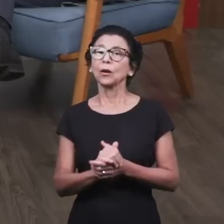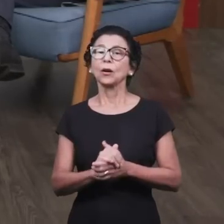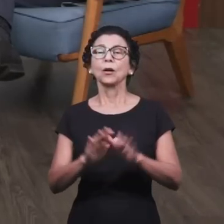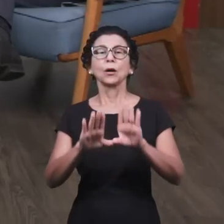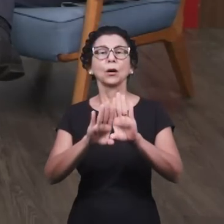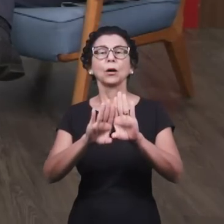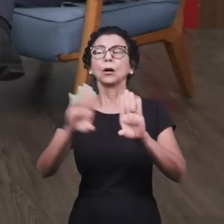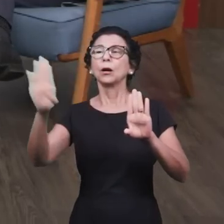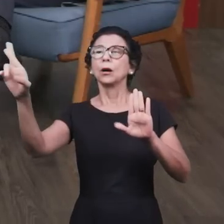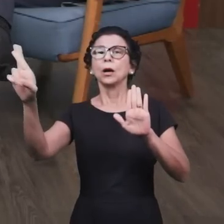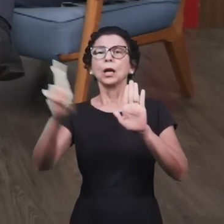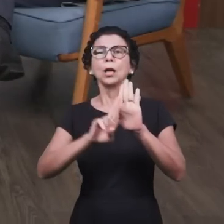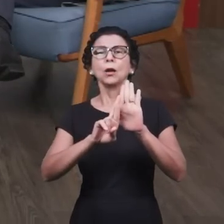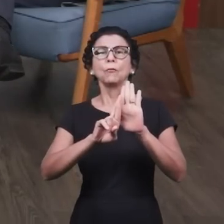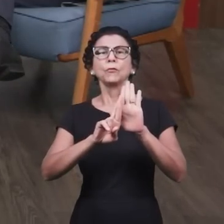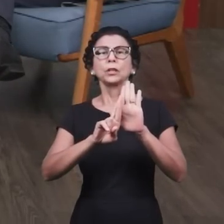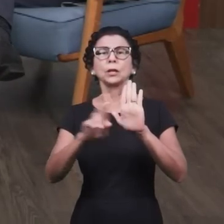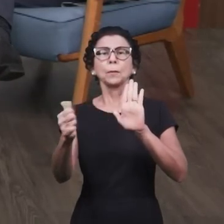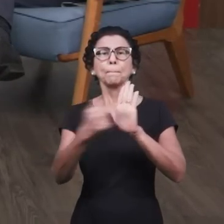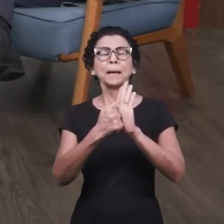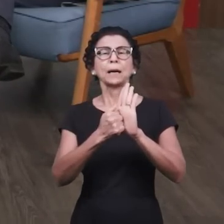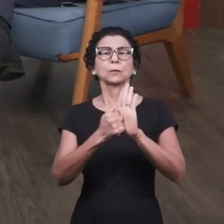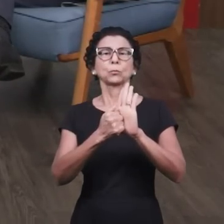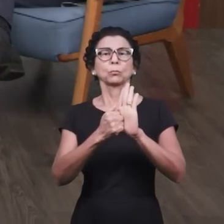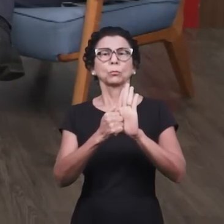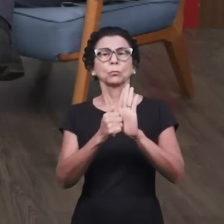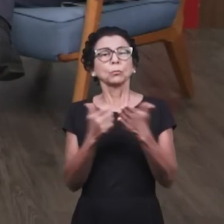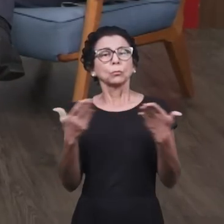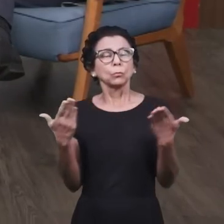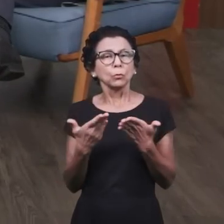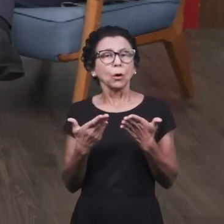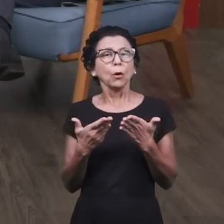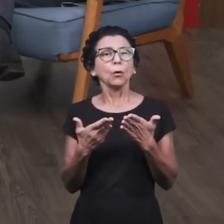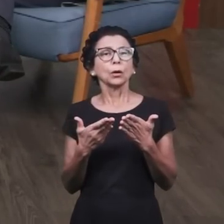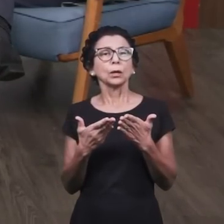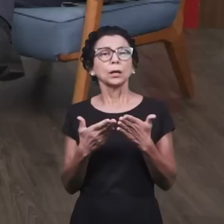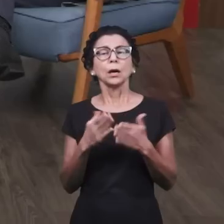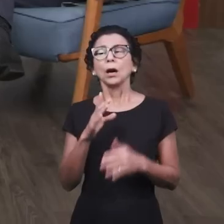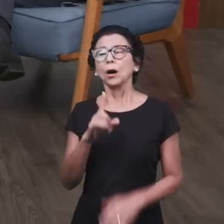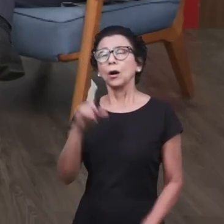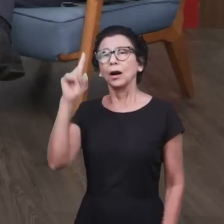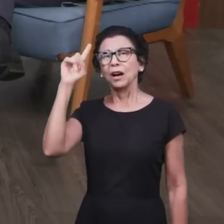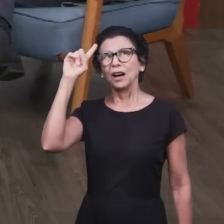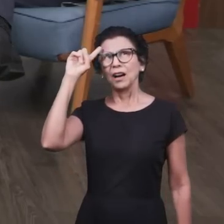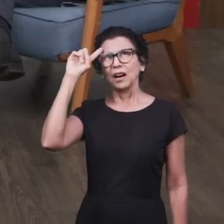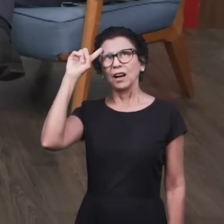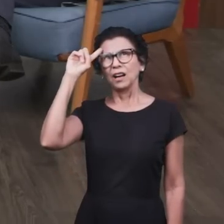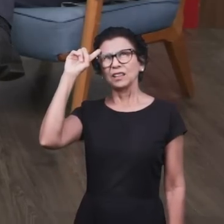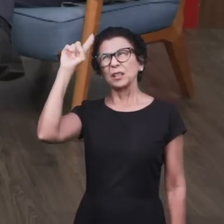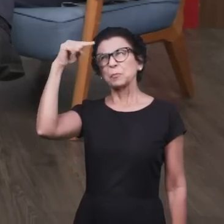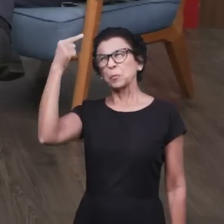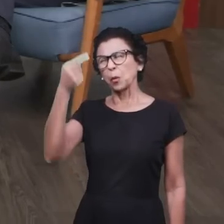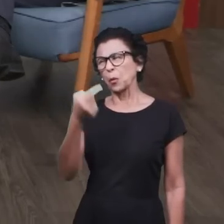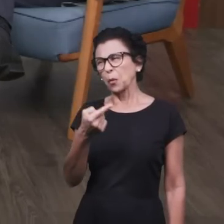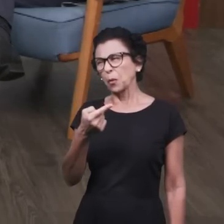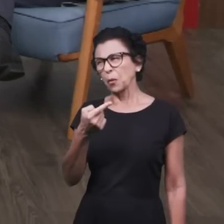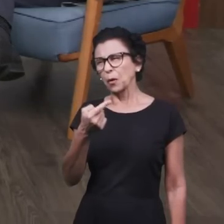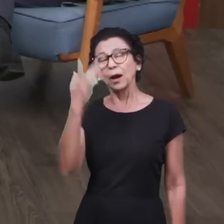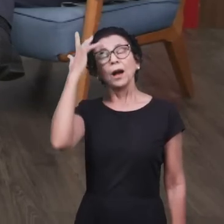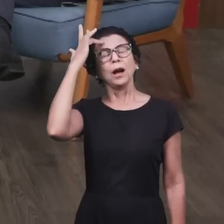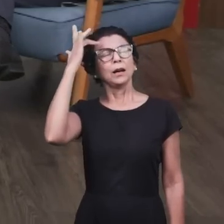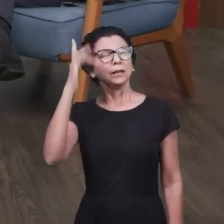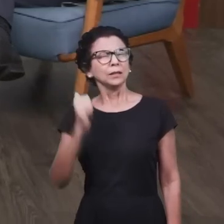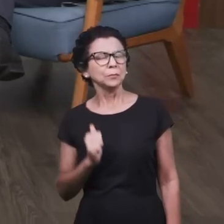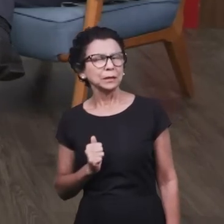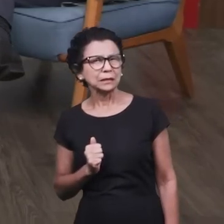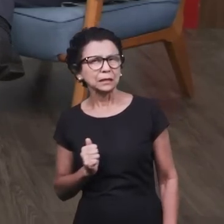Ou seja, é agora. Não é depois. Não é amanhã. O